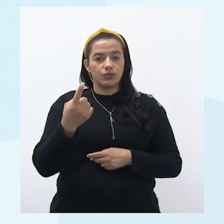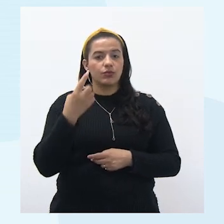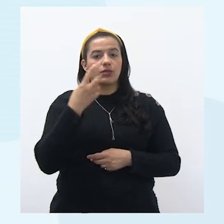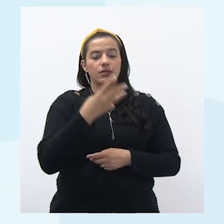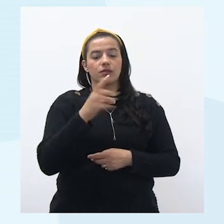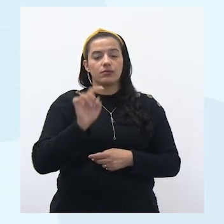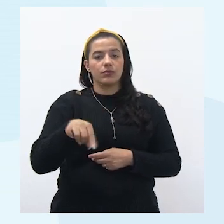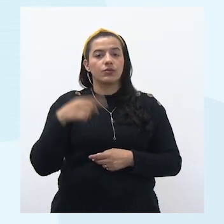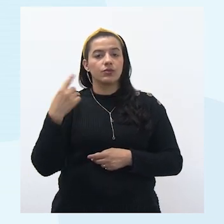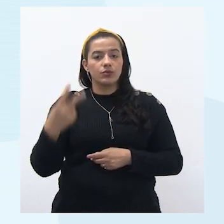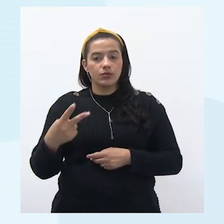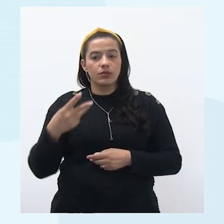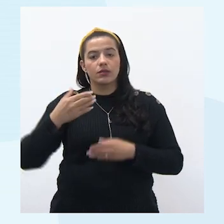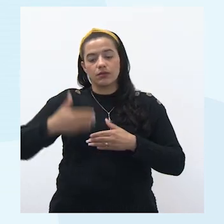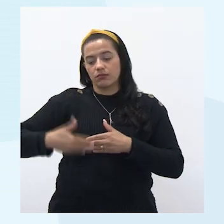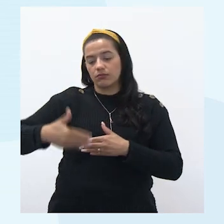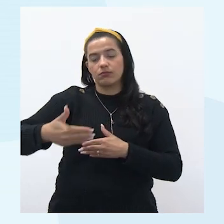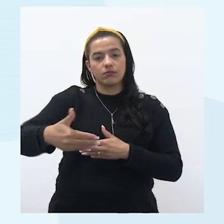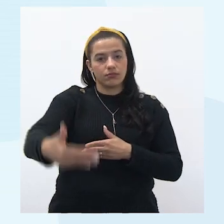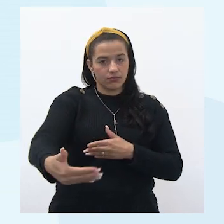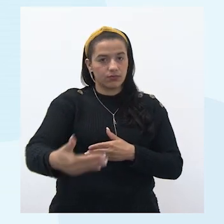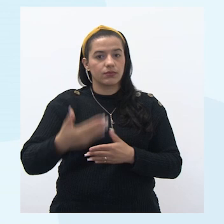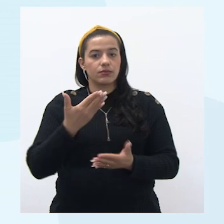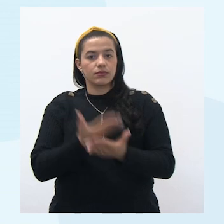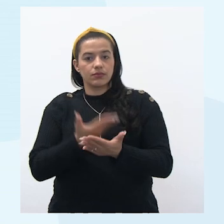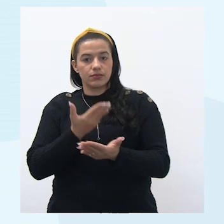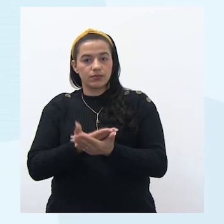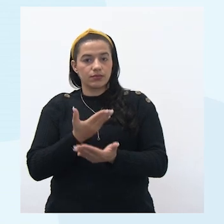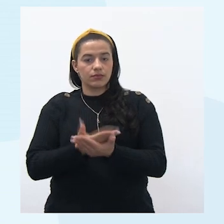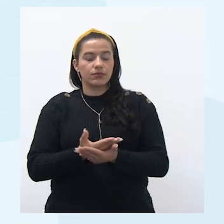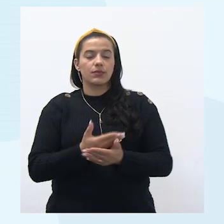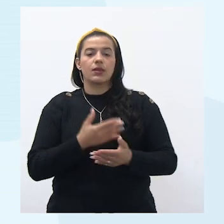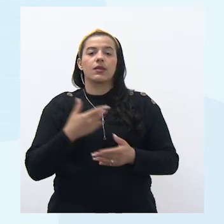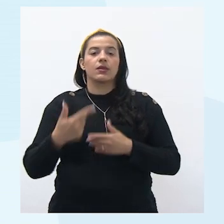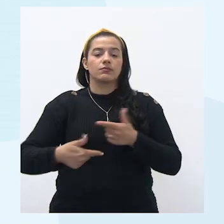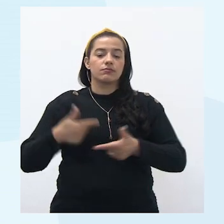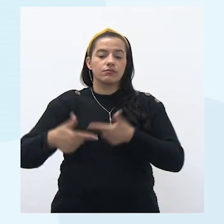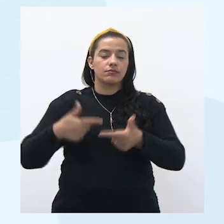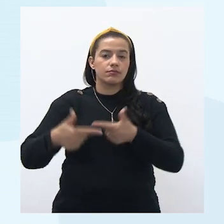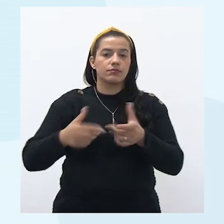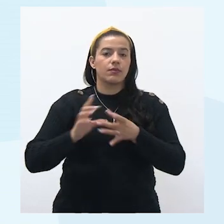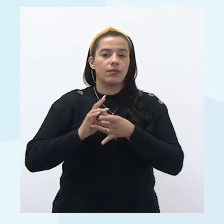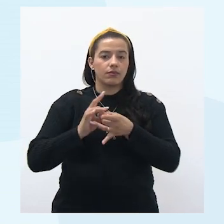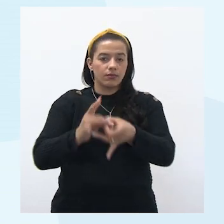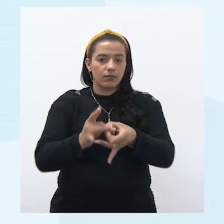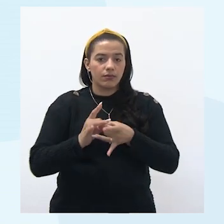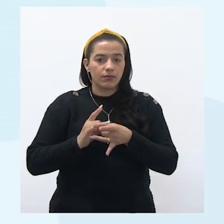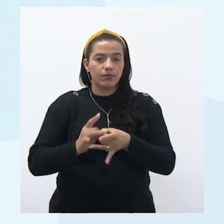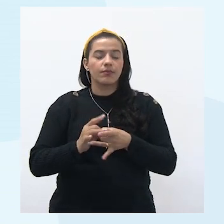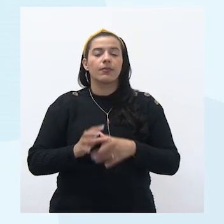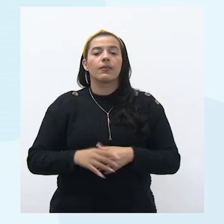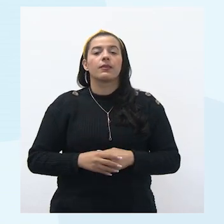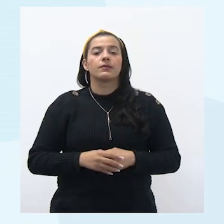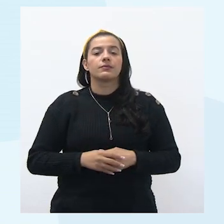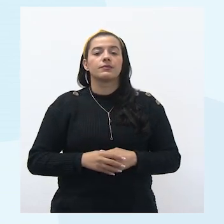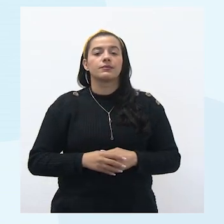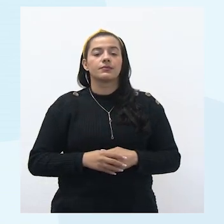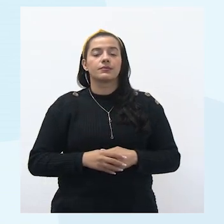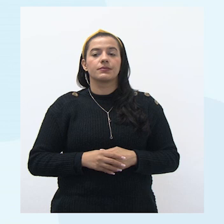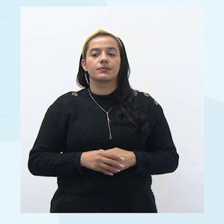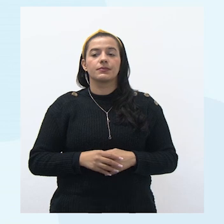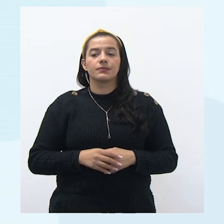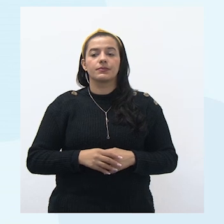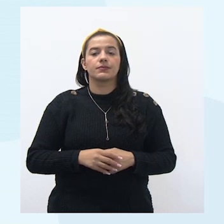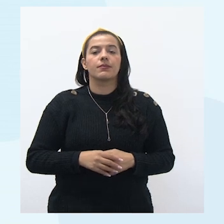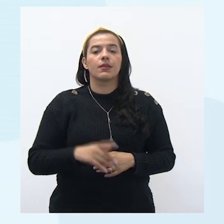que são uma sequência, né? Elas são trabalhadas de forma conectadas. A gente tem,